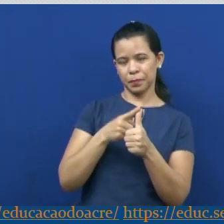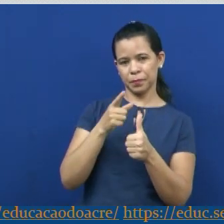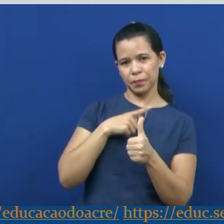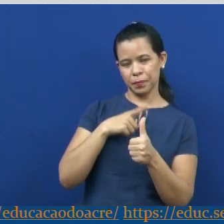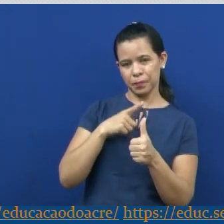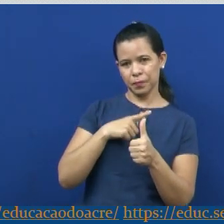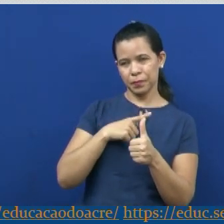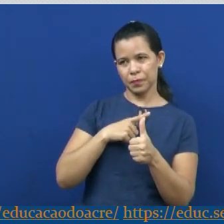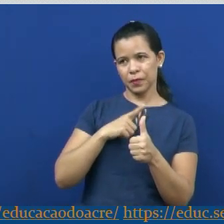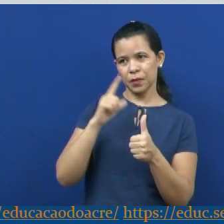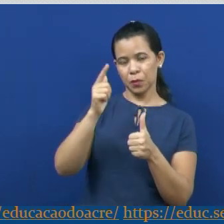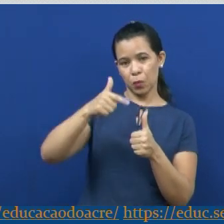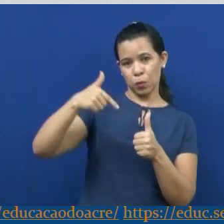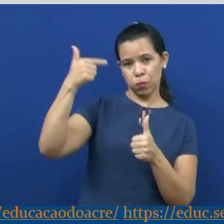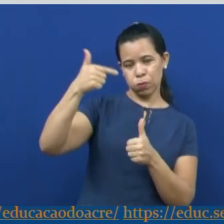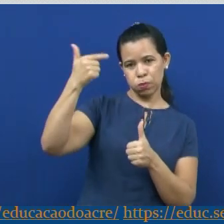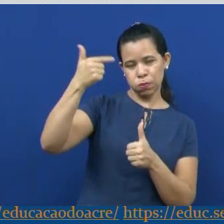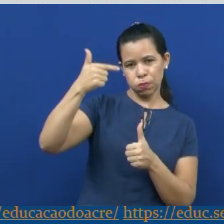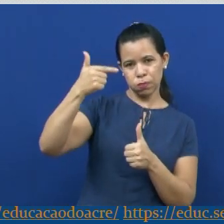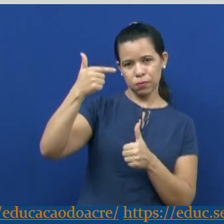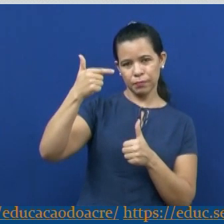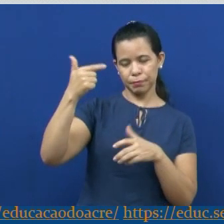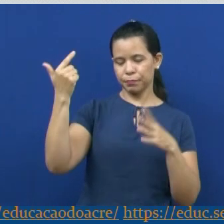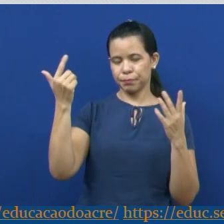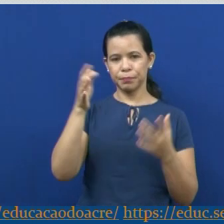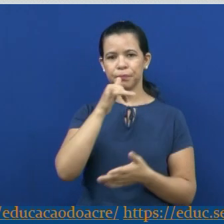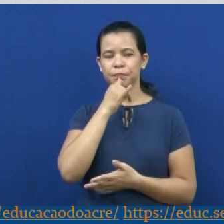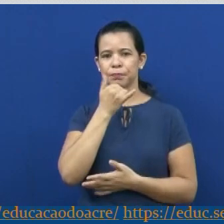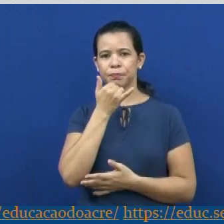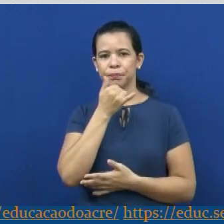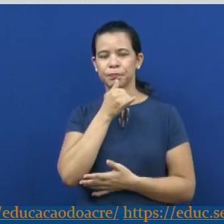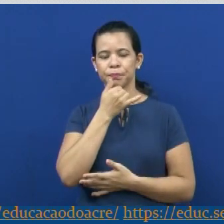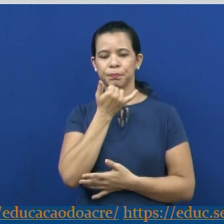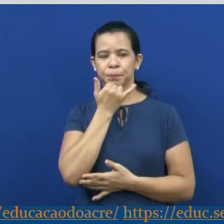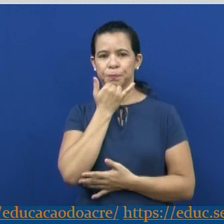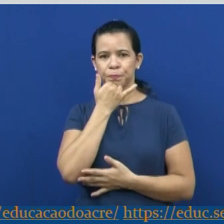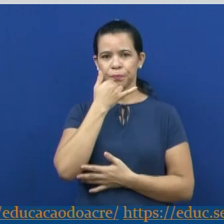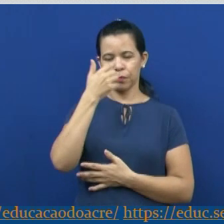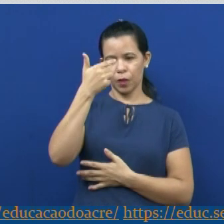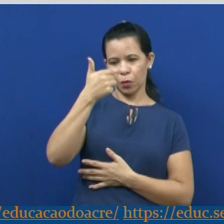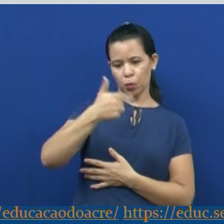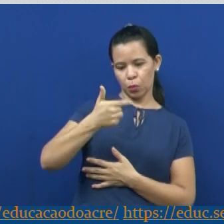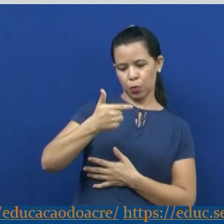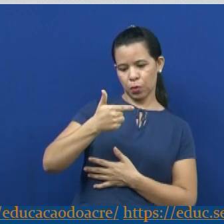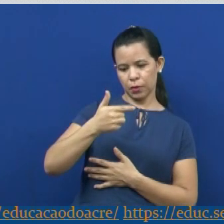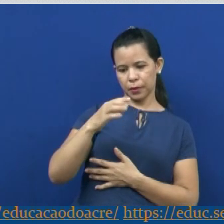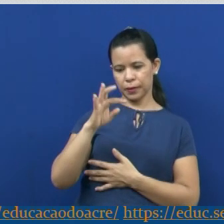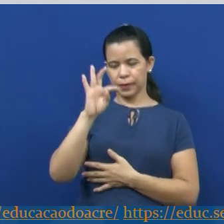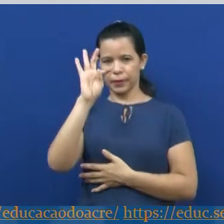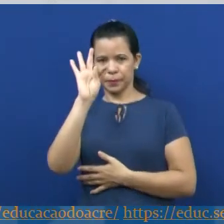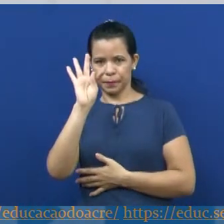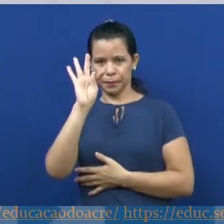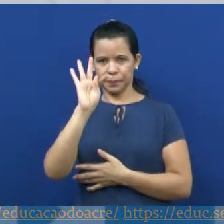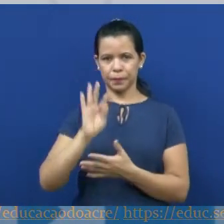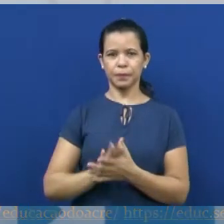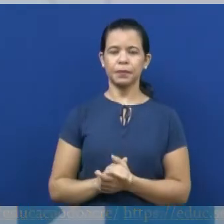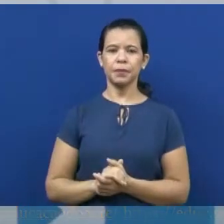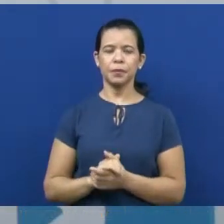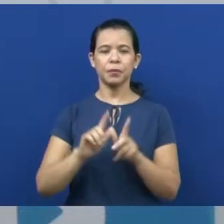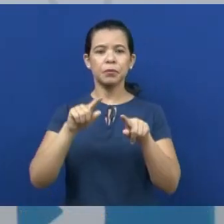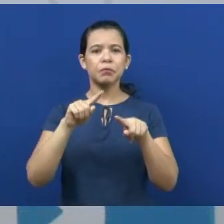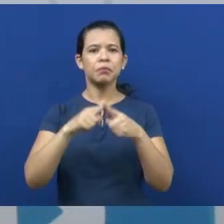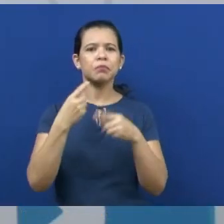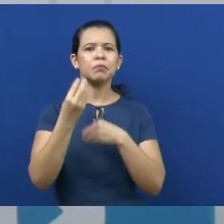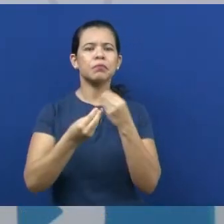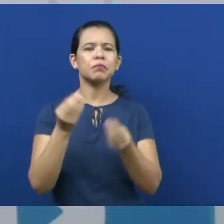base elevado à minha variável t. Tudo certinho? Agora, como você fará no